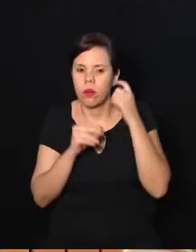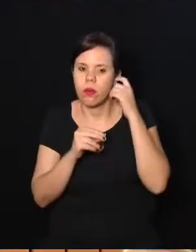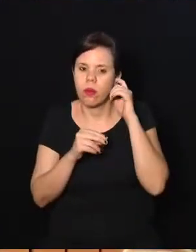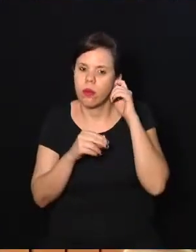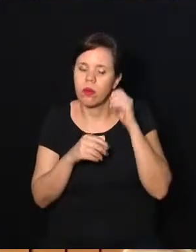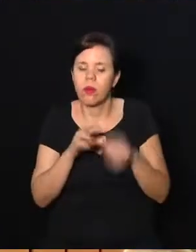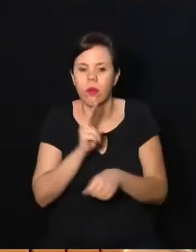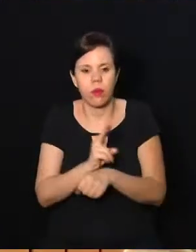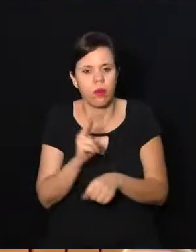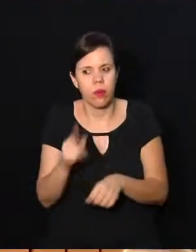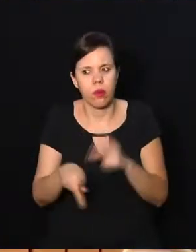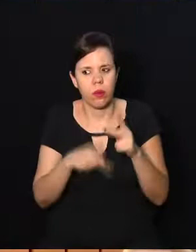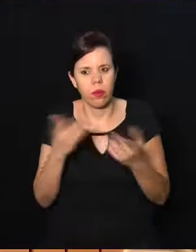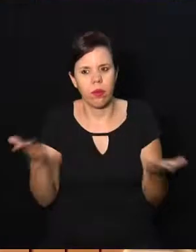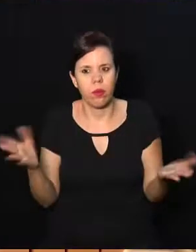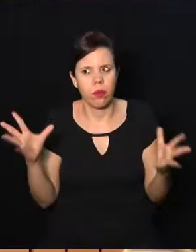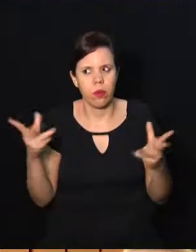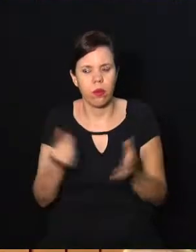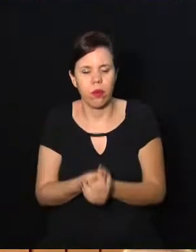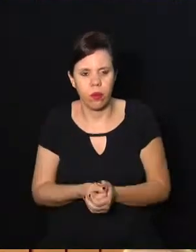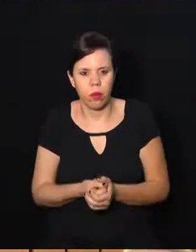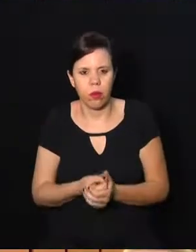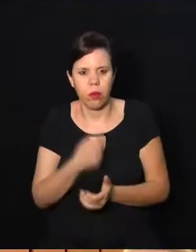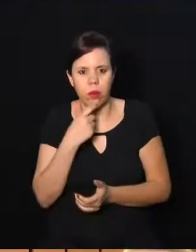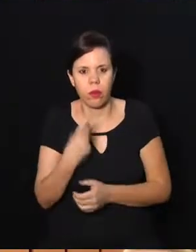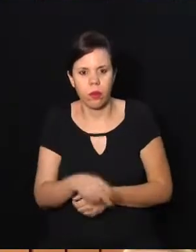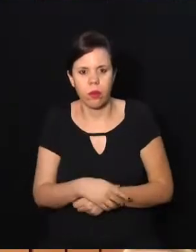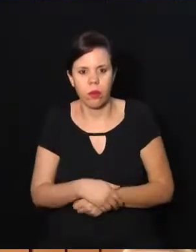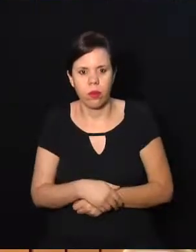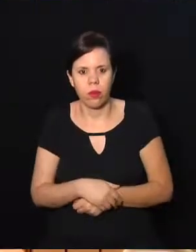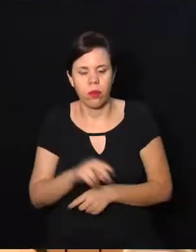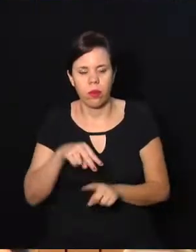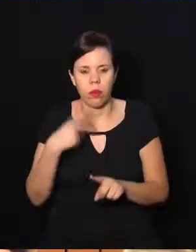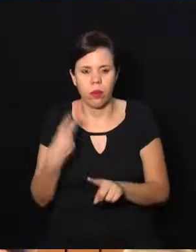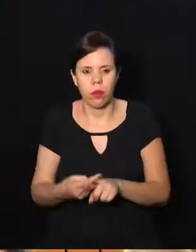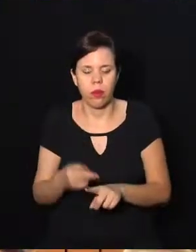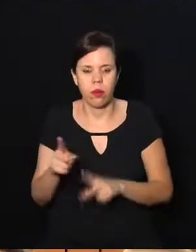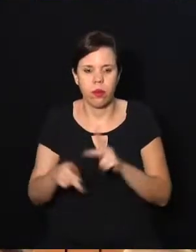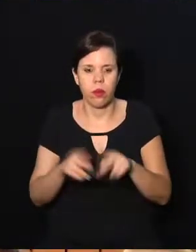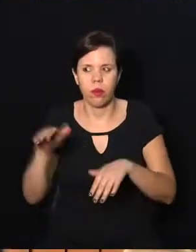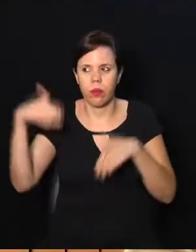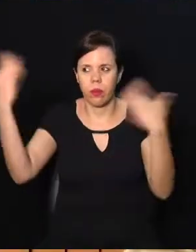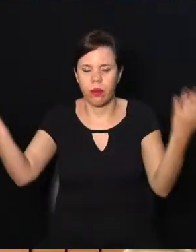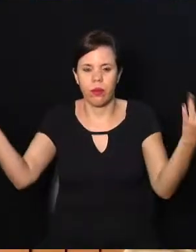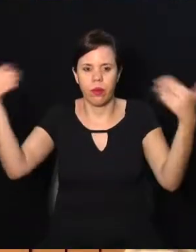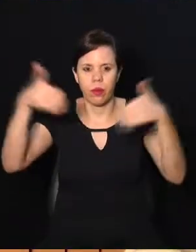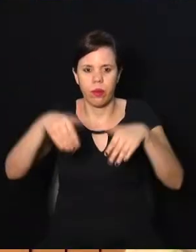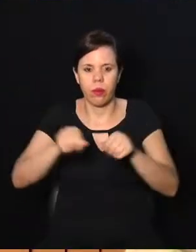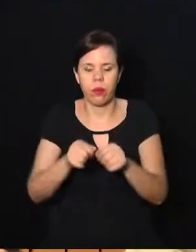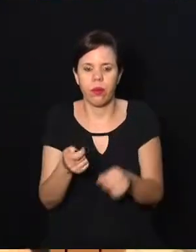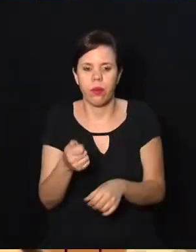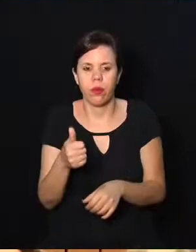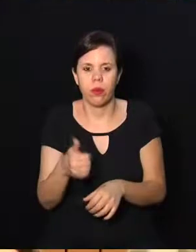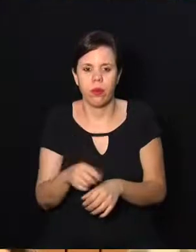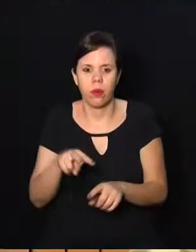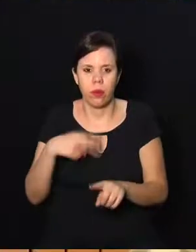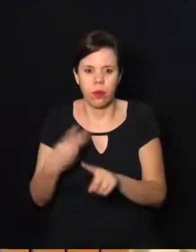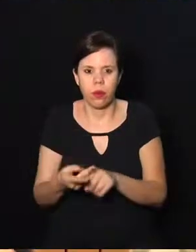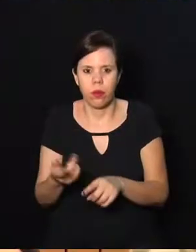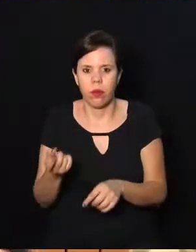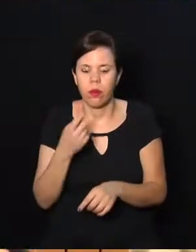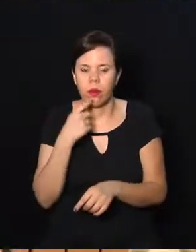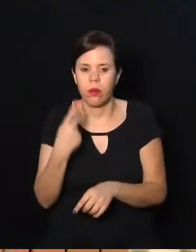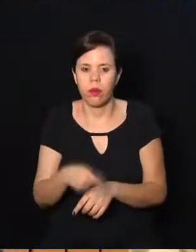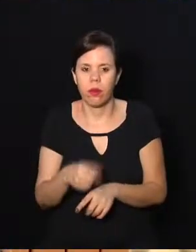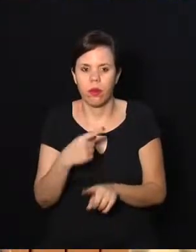para cuidar desse povo todinho, de Campinas, e mais aqueles que vêm de fora, que é quase que mais uma Campinas, ou